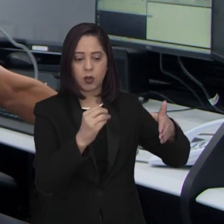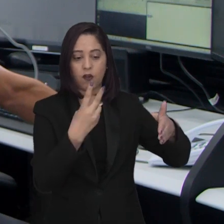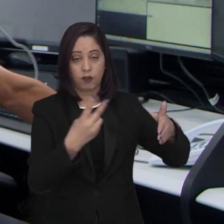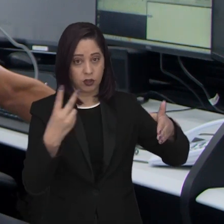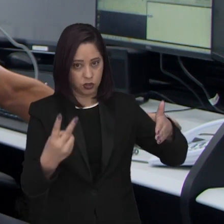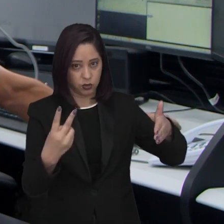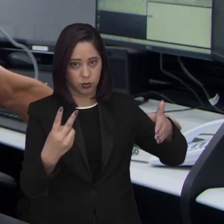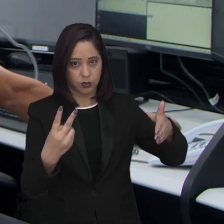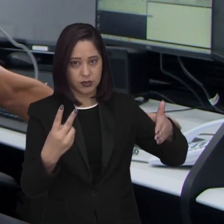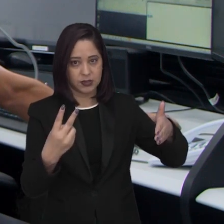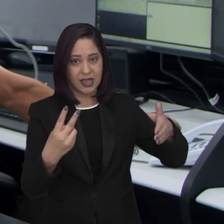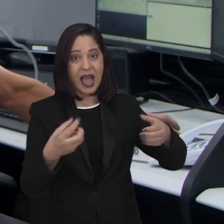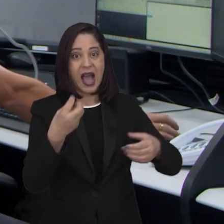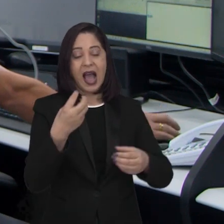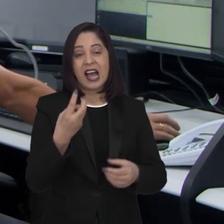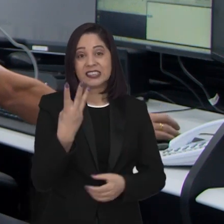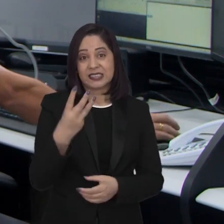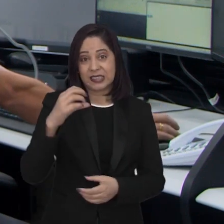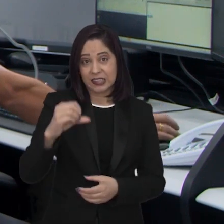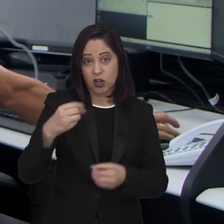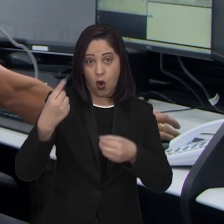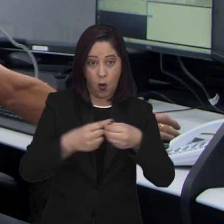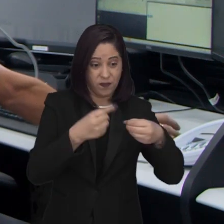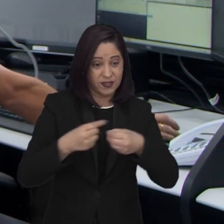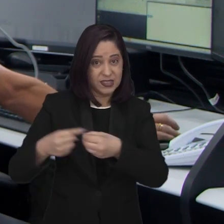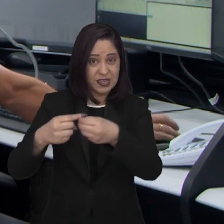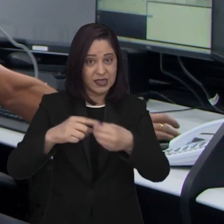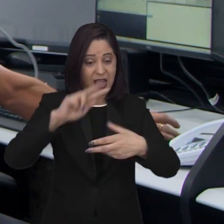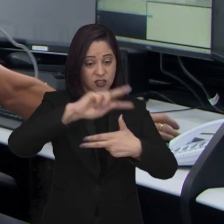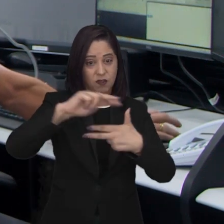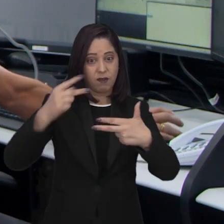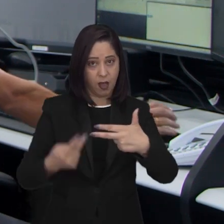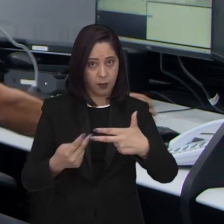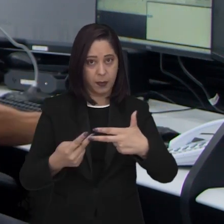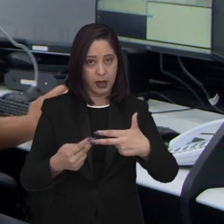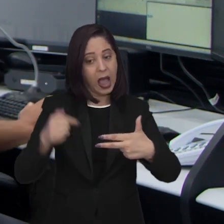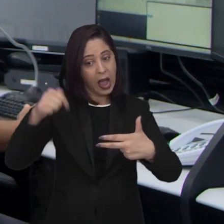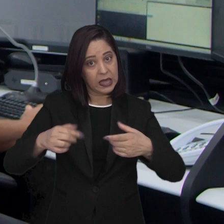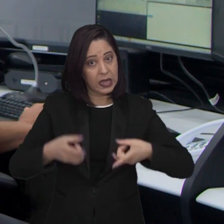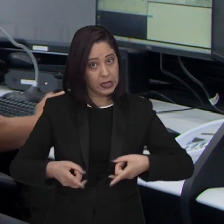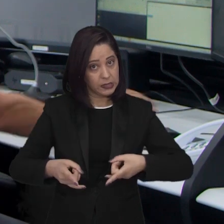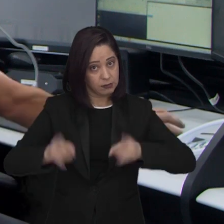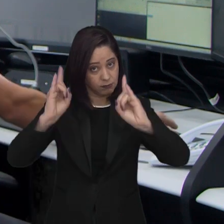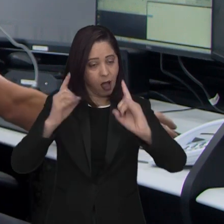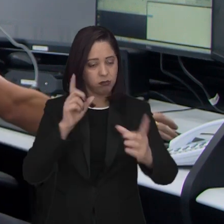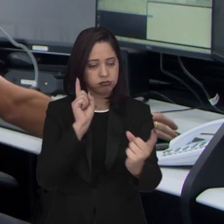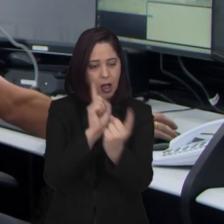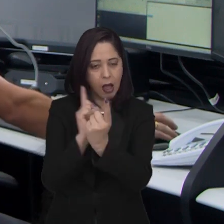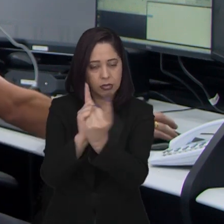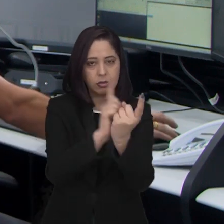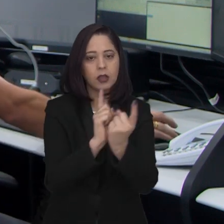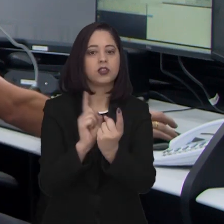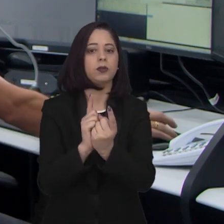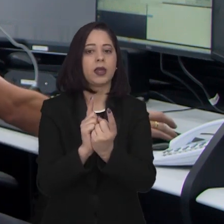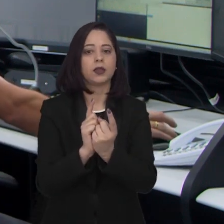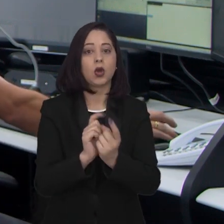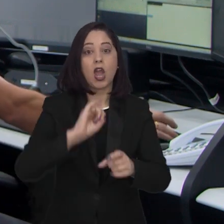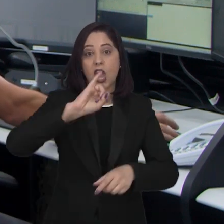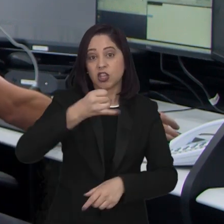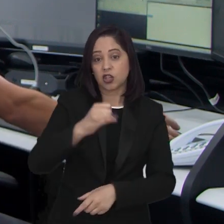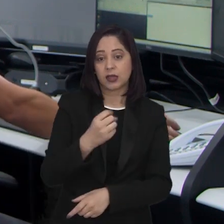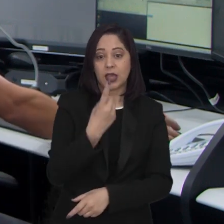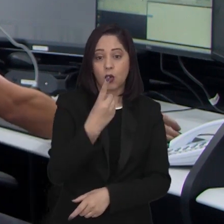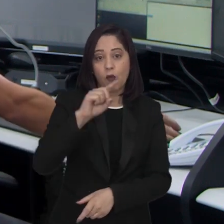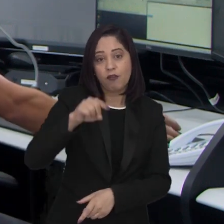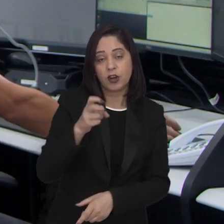aconteceu em 2022. As 39 cidades do Vale do Paraíba são atendidas por esta unidade em São José dos Campos. Em janeiro, mais